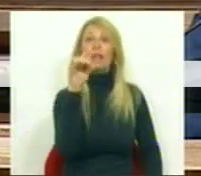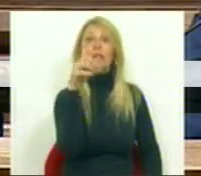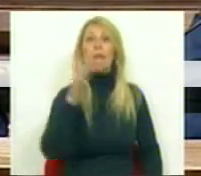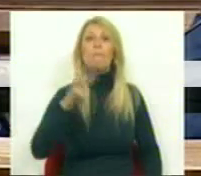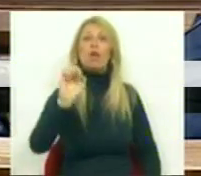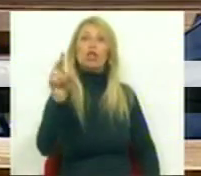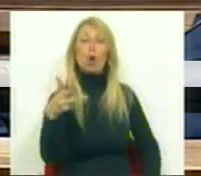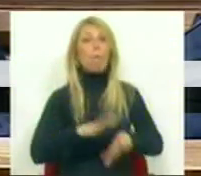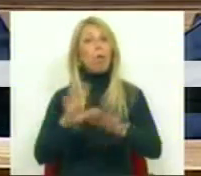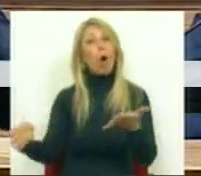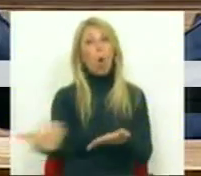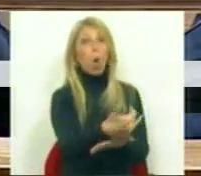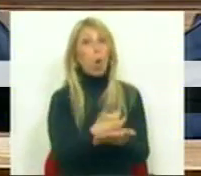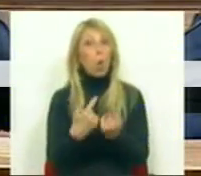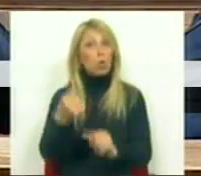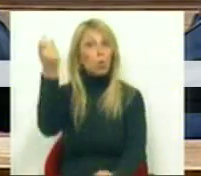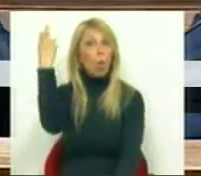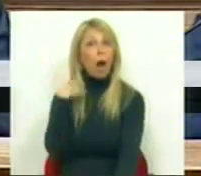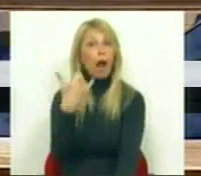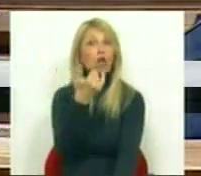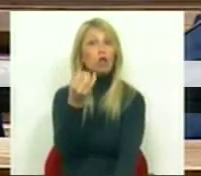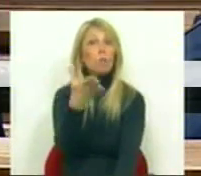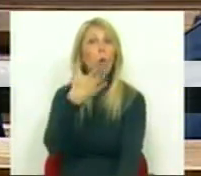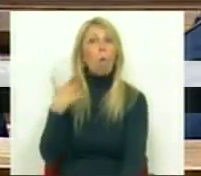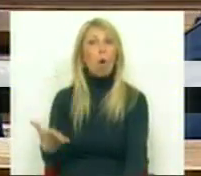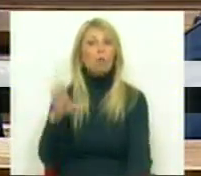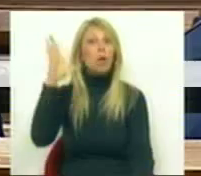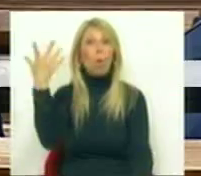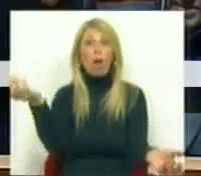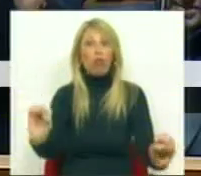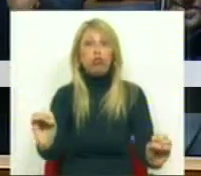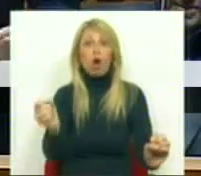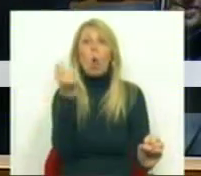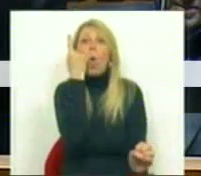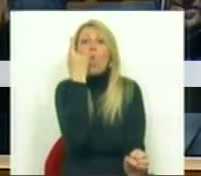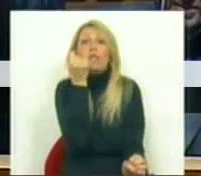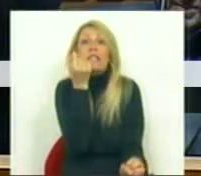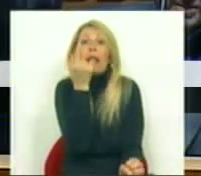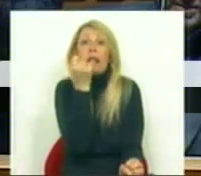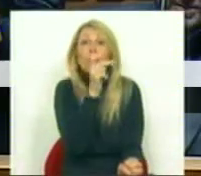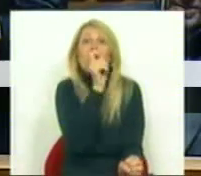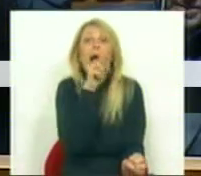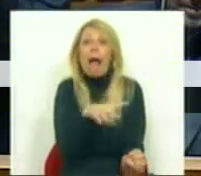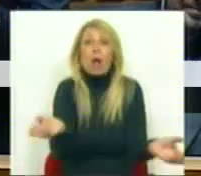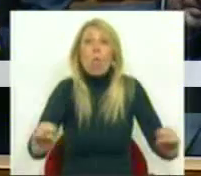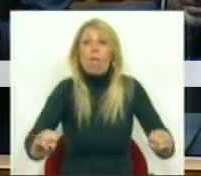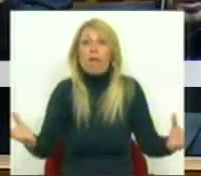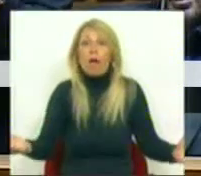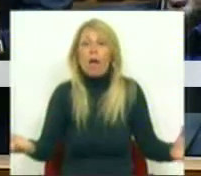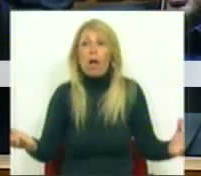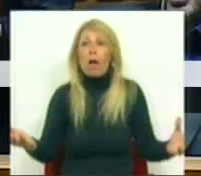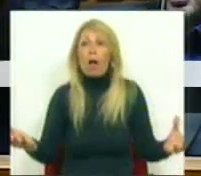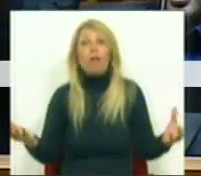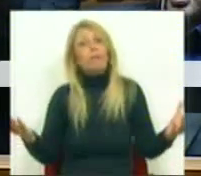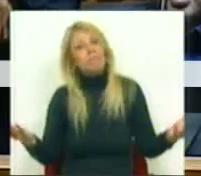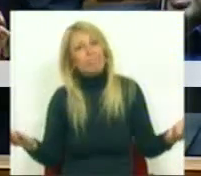dividendos respeitantes ao ano 2011, quando não tinham 1 cêntimo na REN. Ou seja, o Estado é a